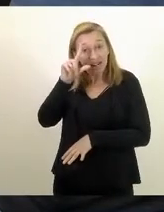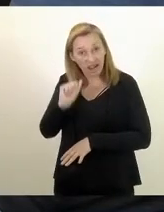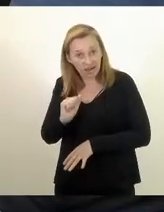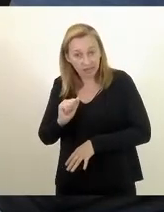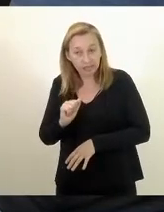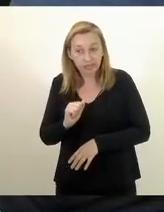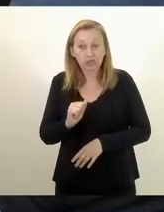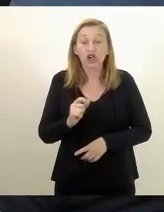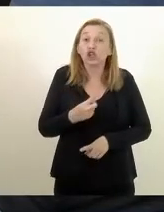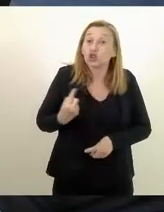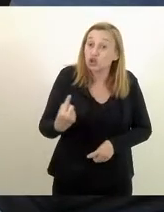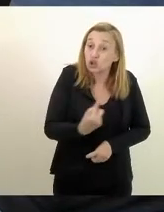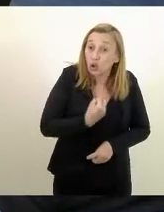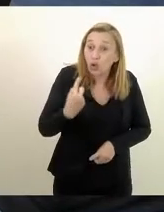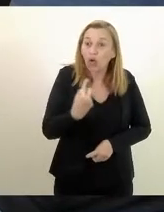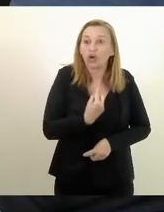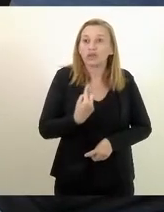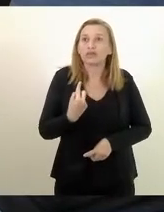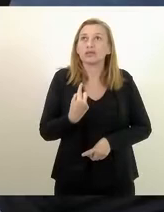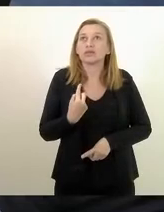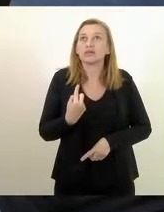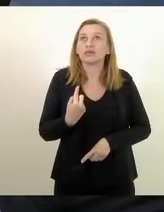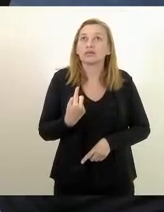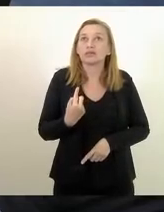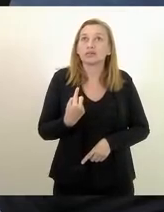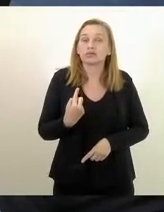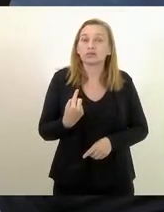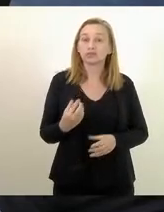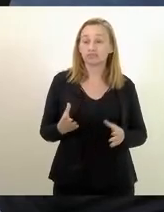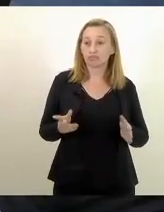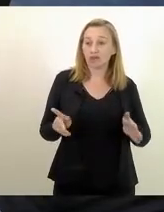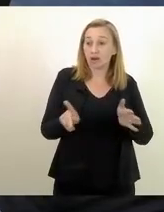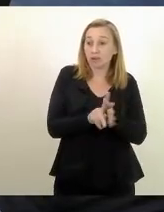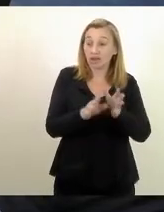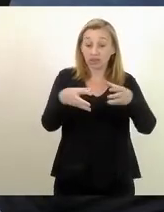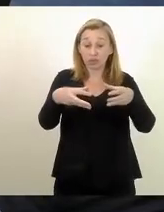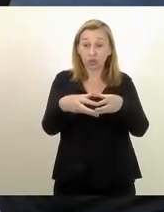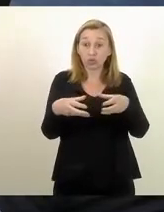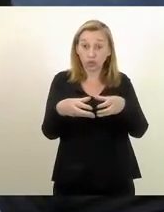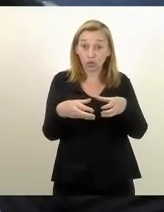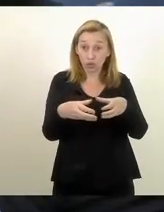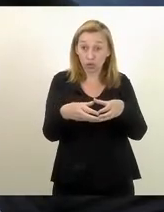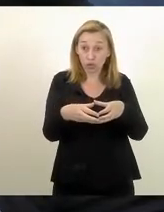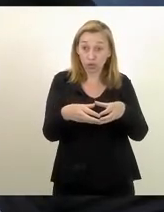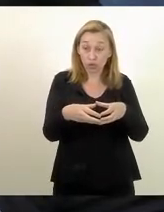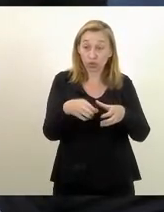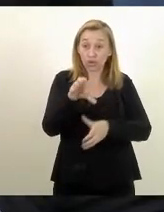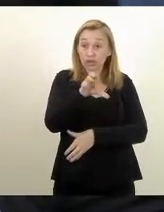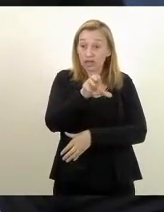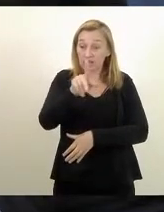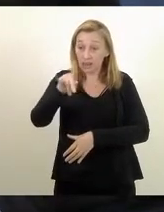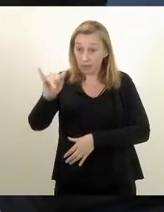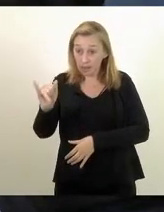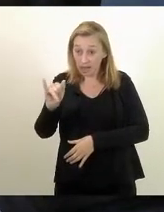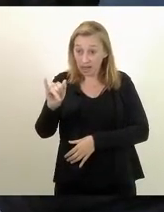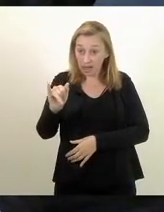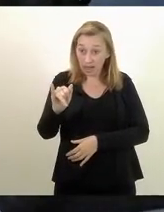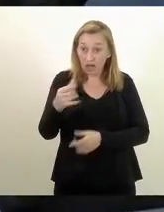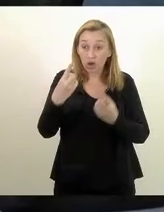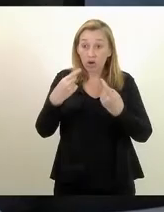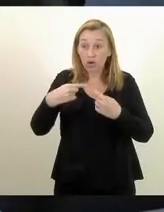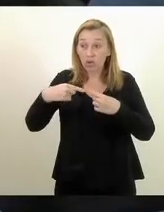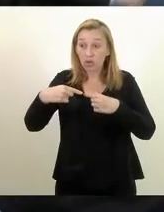e nós somos membros e membras da CPI da intolerância